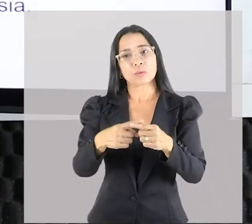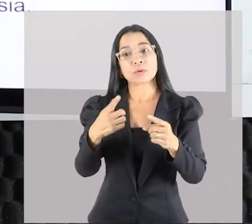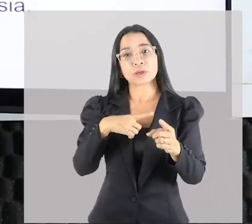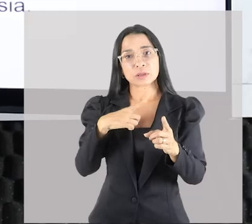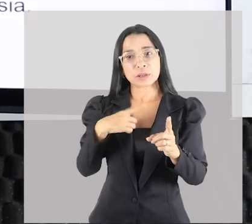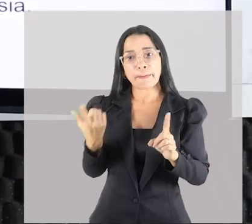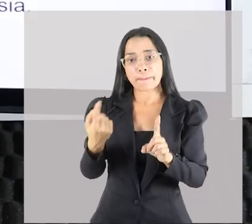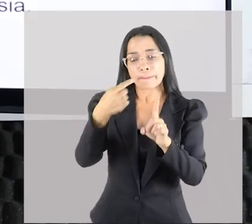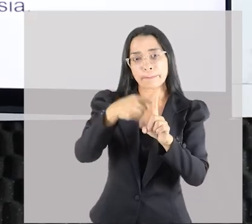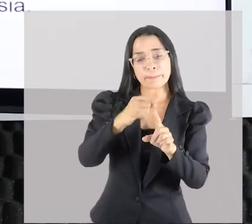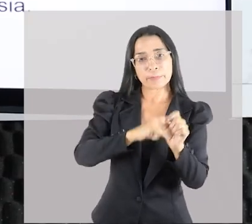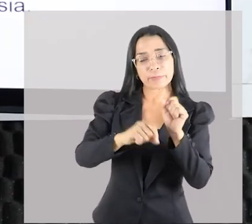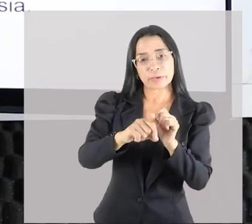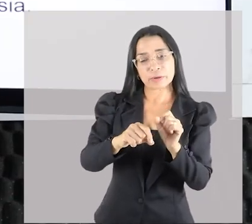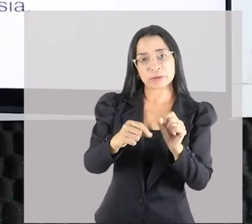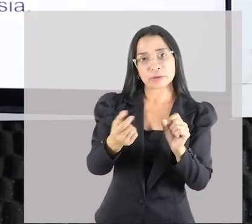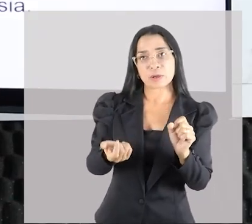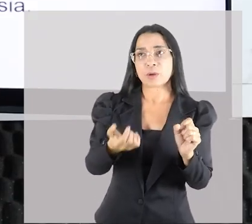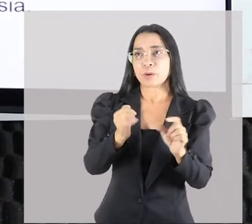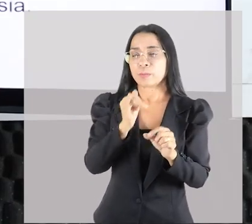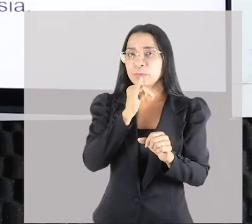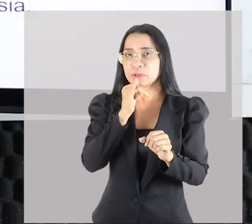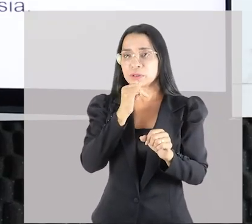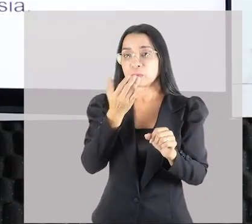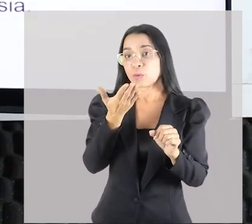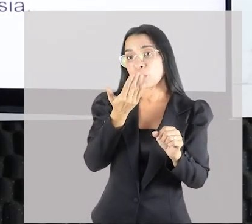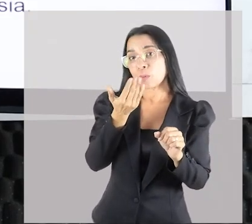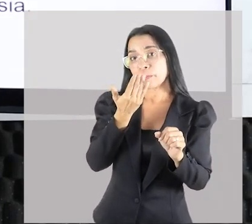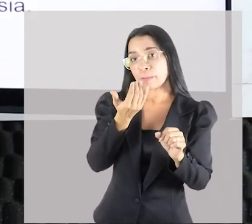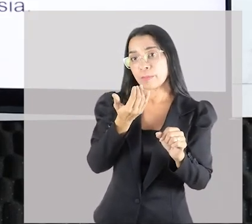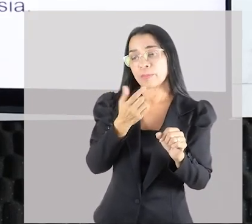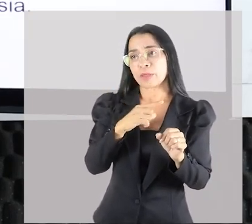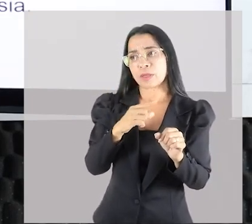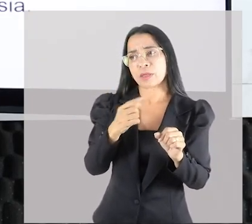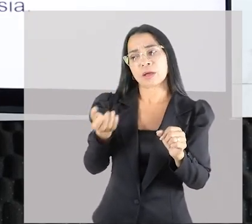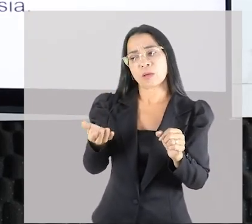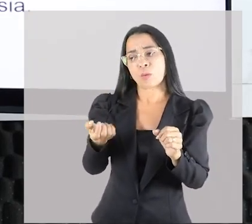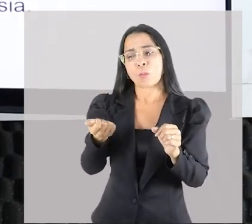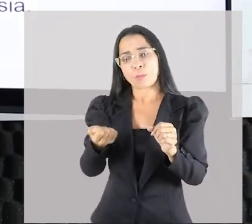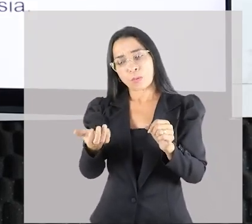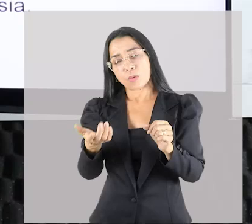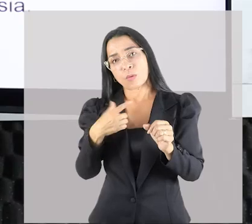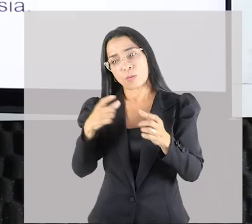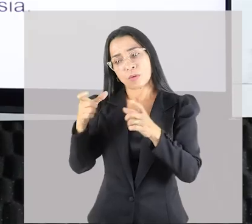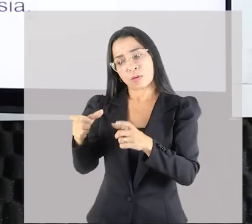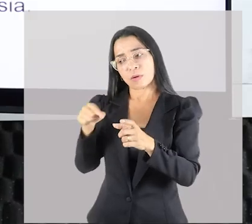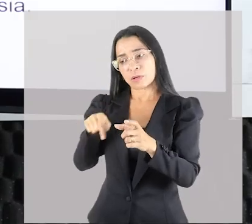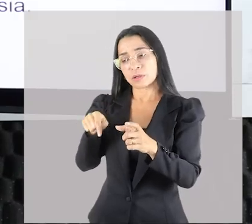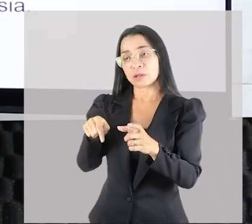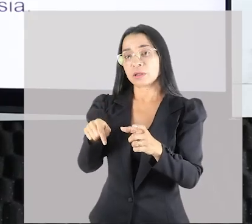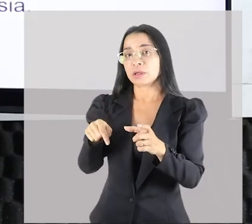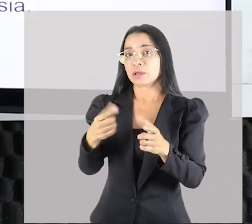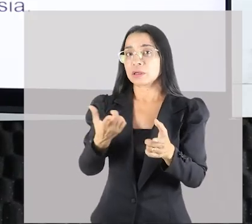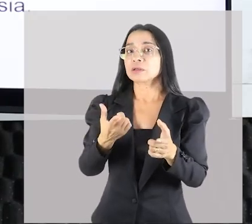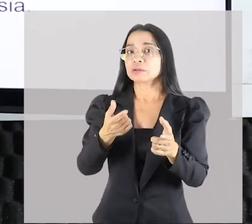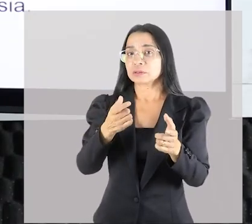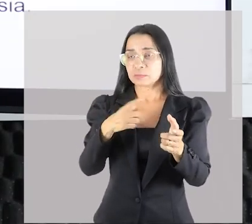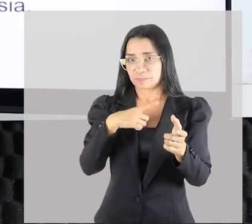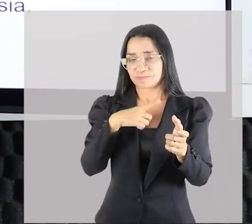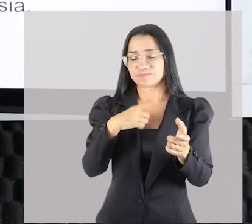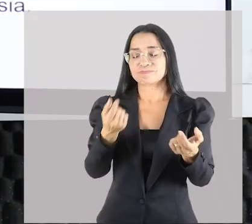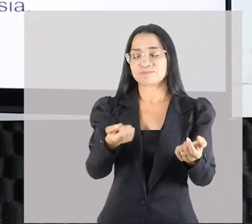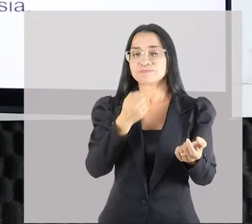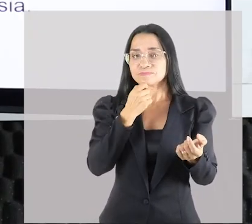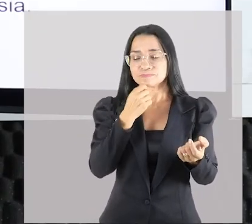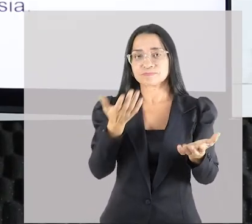você vai comer uma parte dessa produção e a outra você pode vender. Bom, esse momento das novas técnicas, do